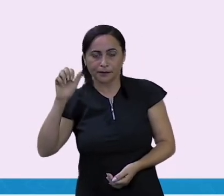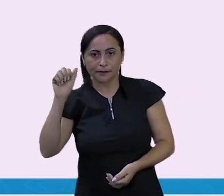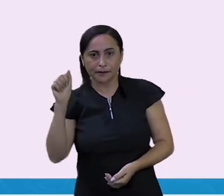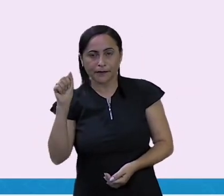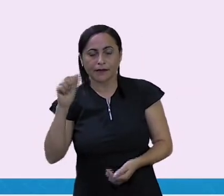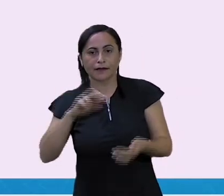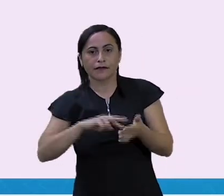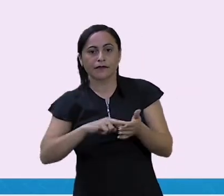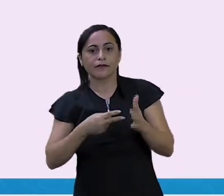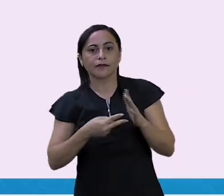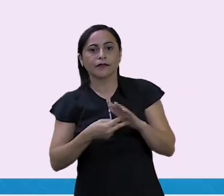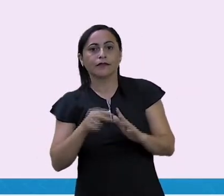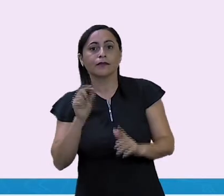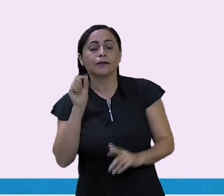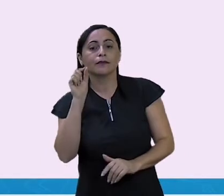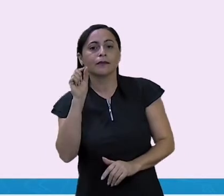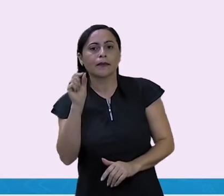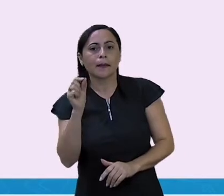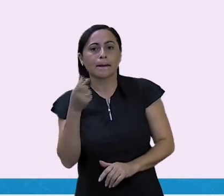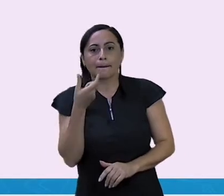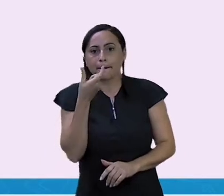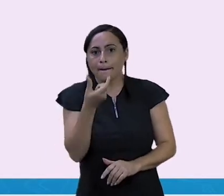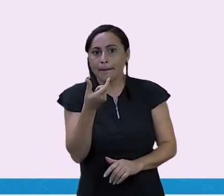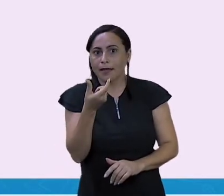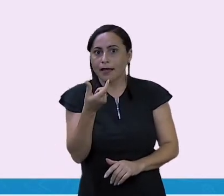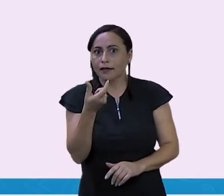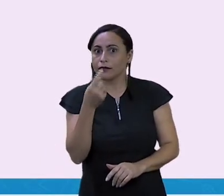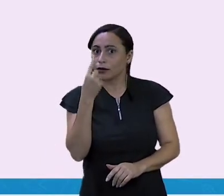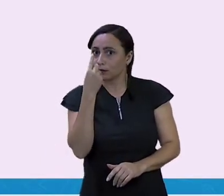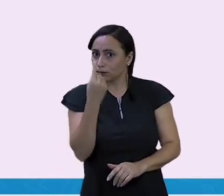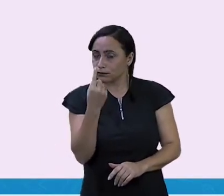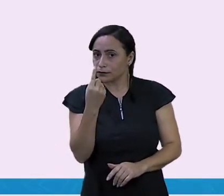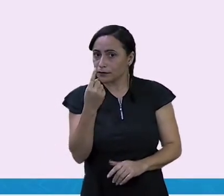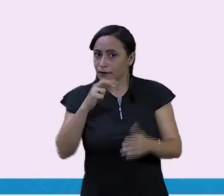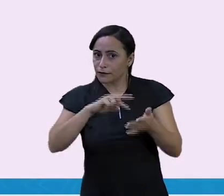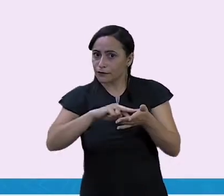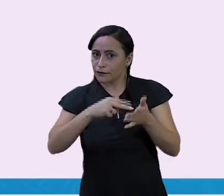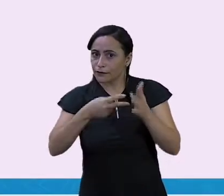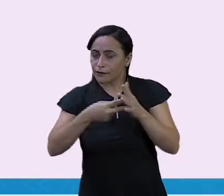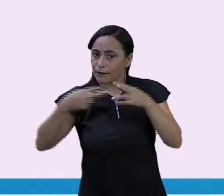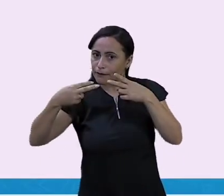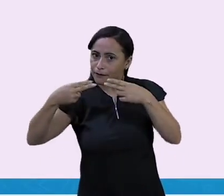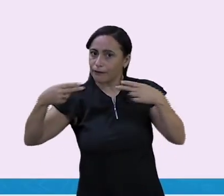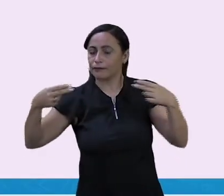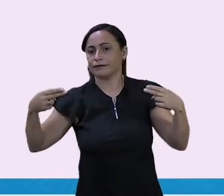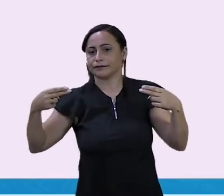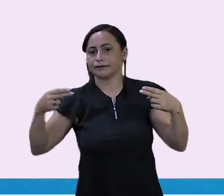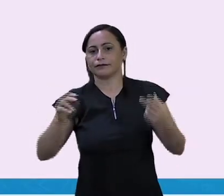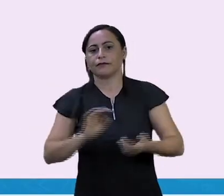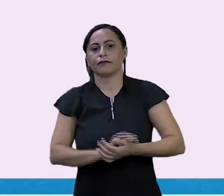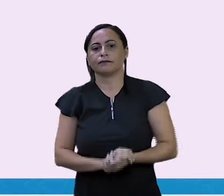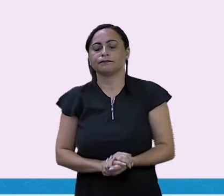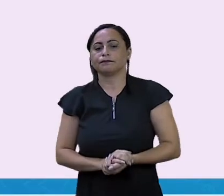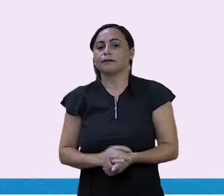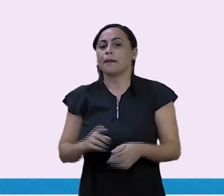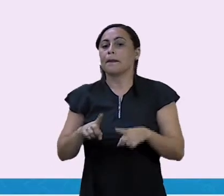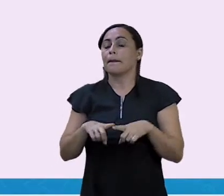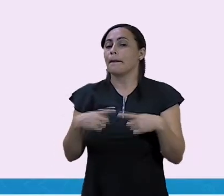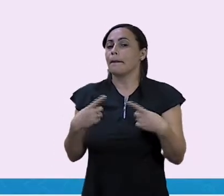várias significações, como nós vimos nos exemplos anteriores. No